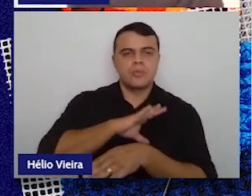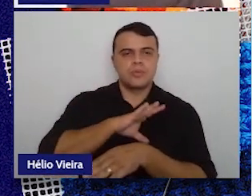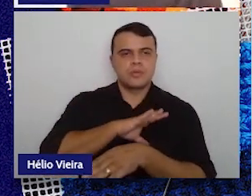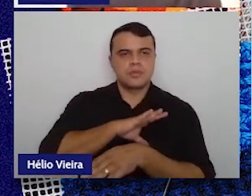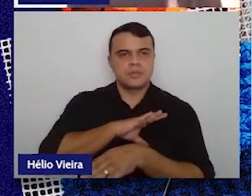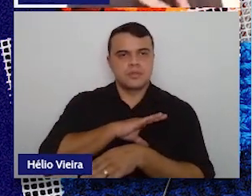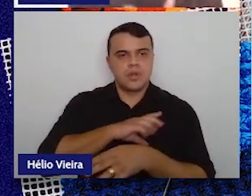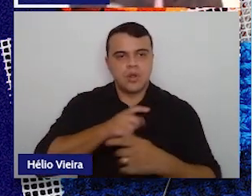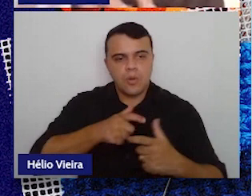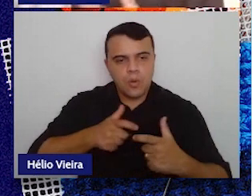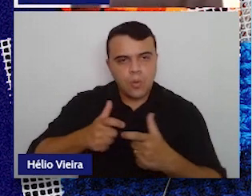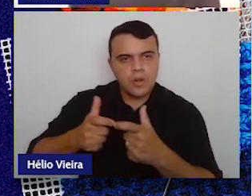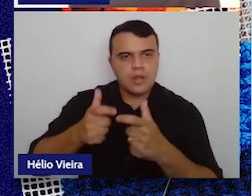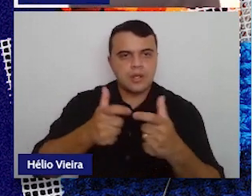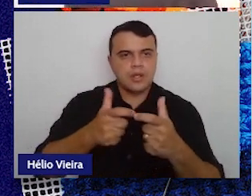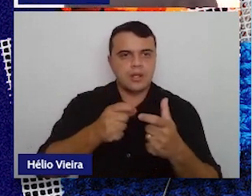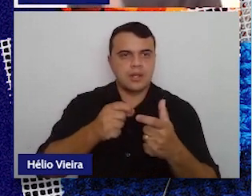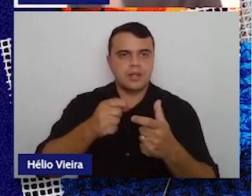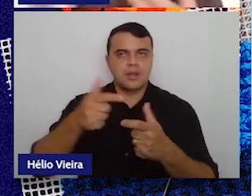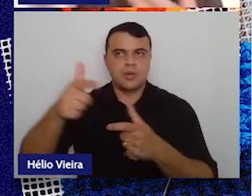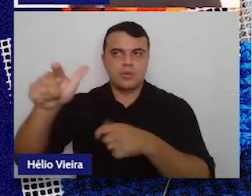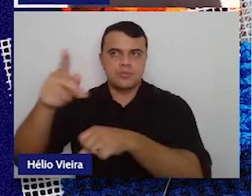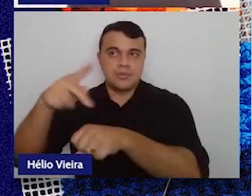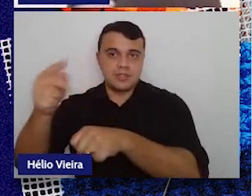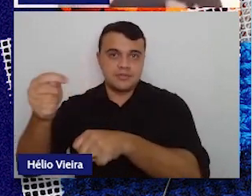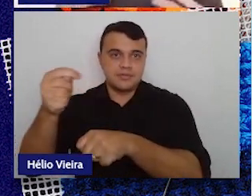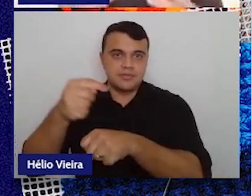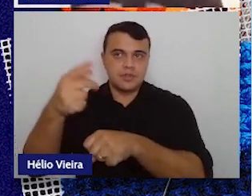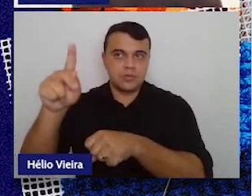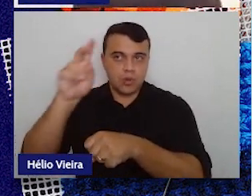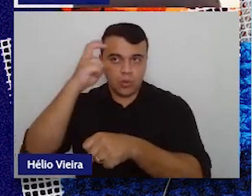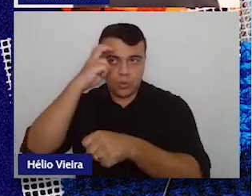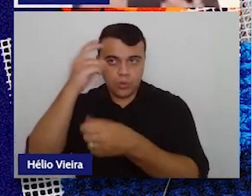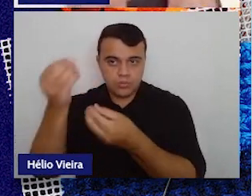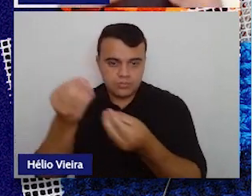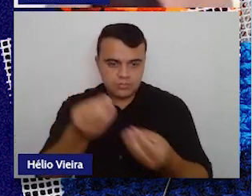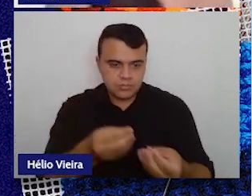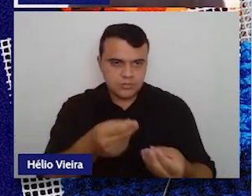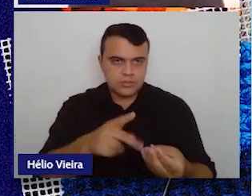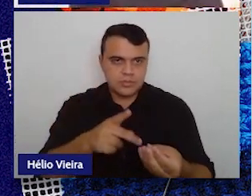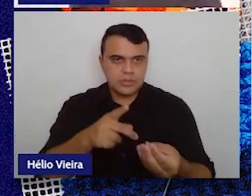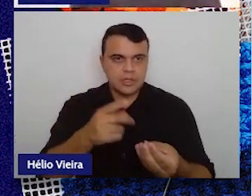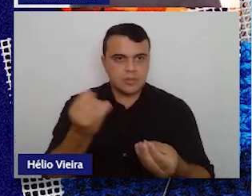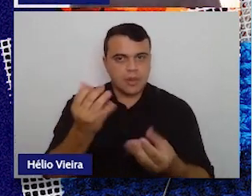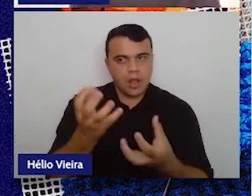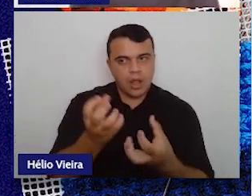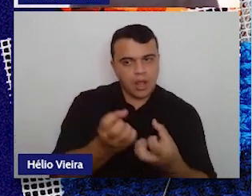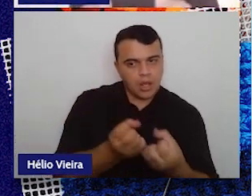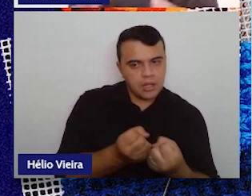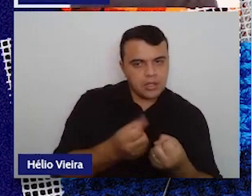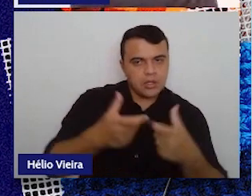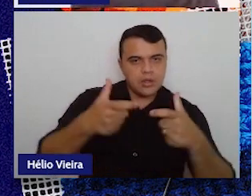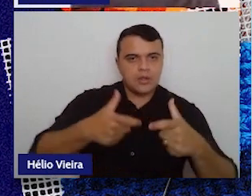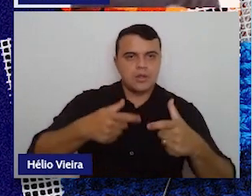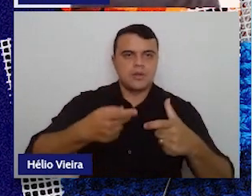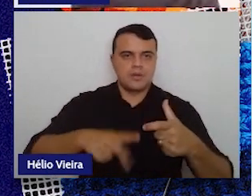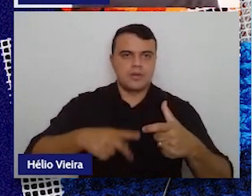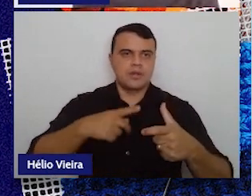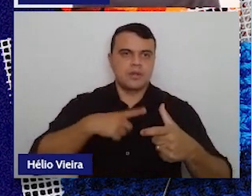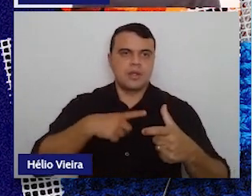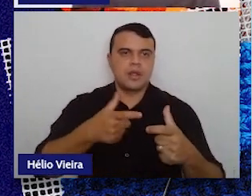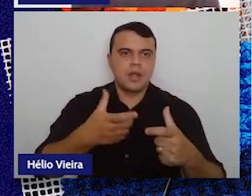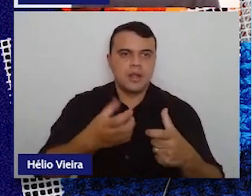nas localidades, que os imigrantes trazem sua cultura passa a ser incorporada pela localidade, e essa